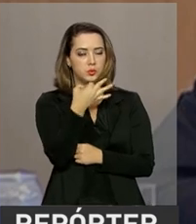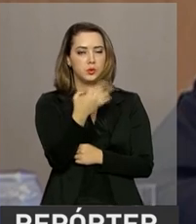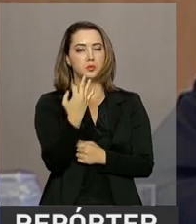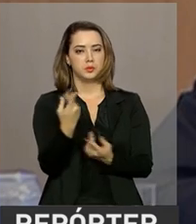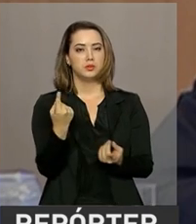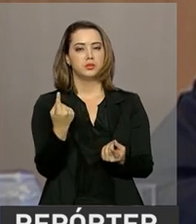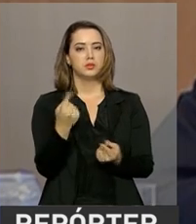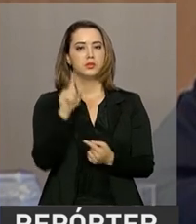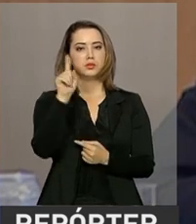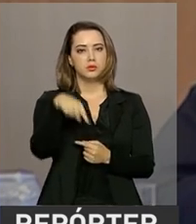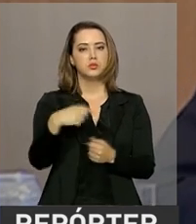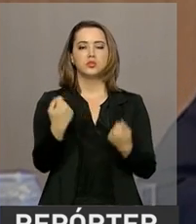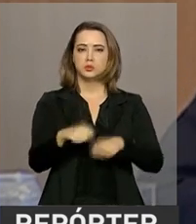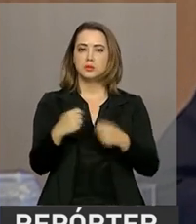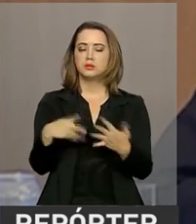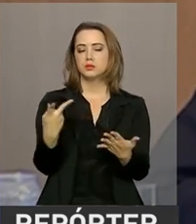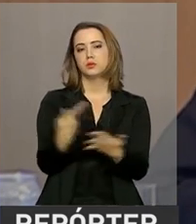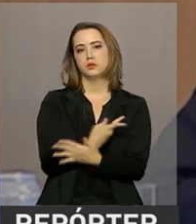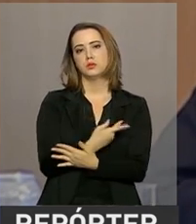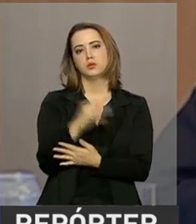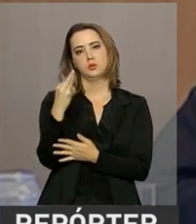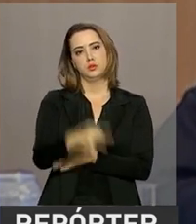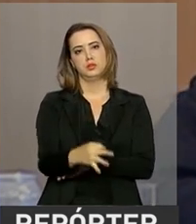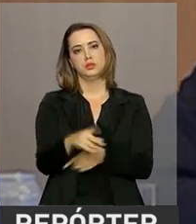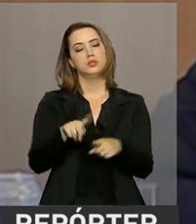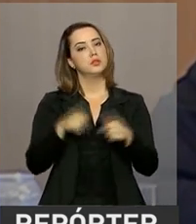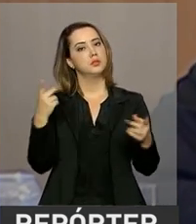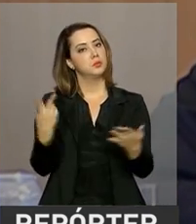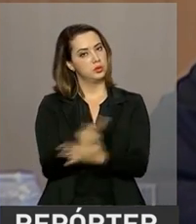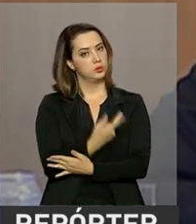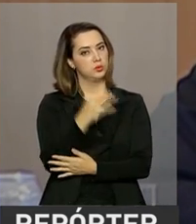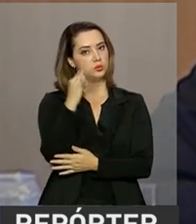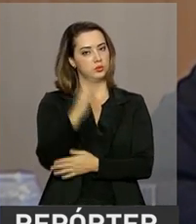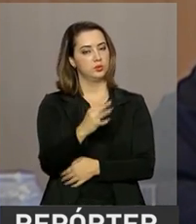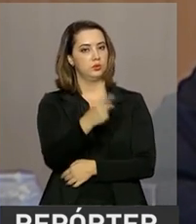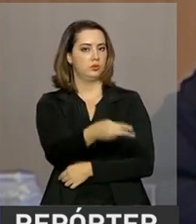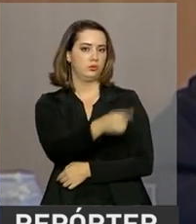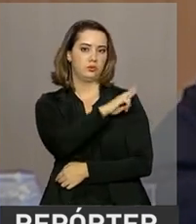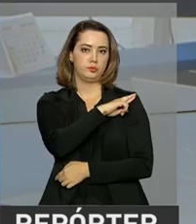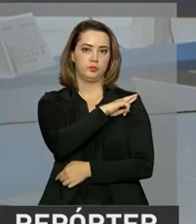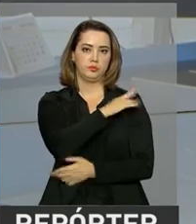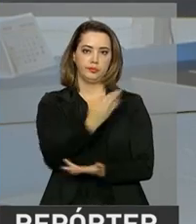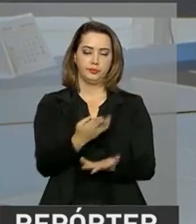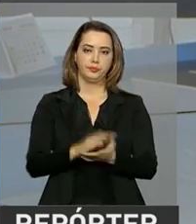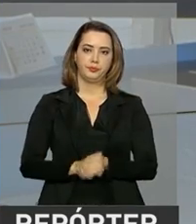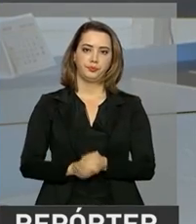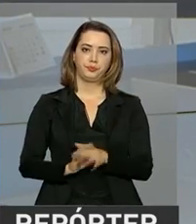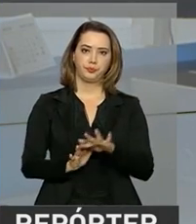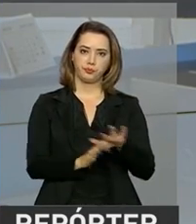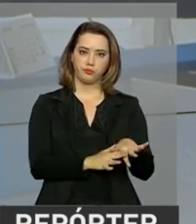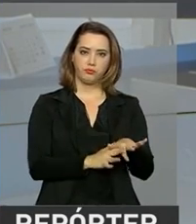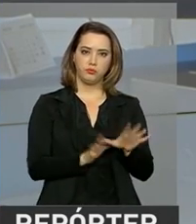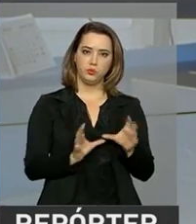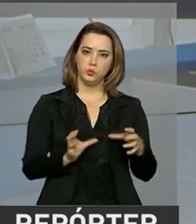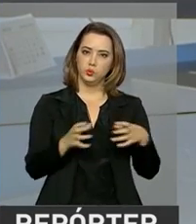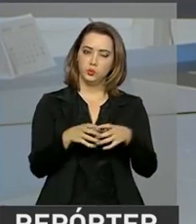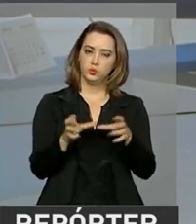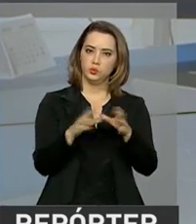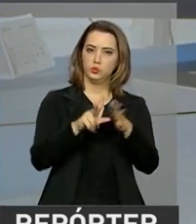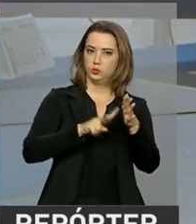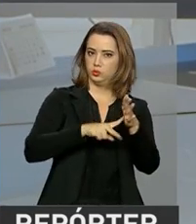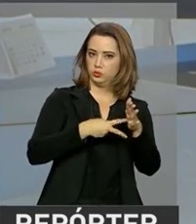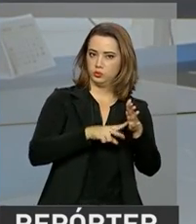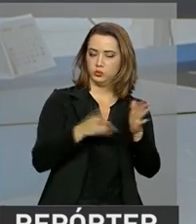que ter as condições necessárias e que seja feito de forma responsável as centrais sindicais se